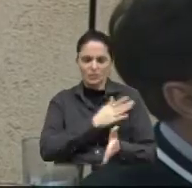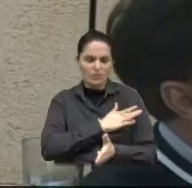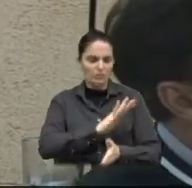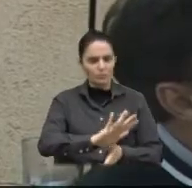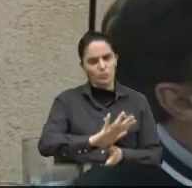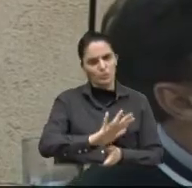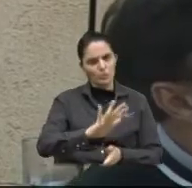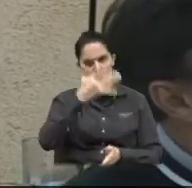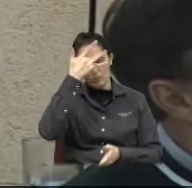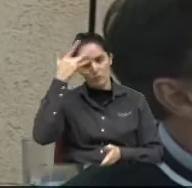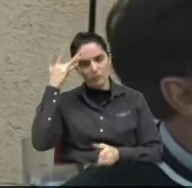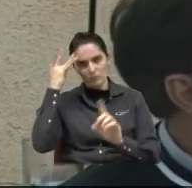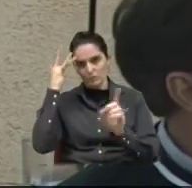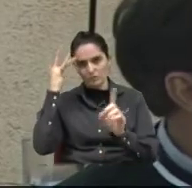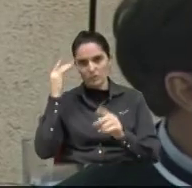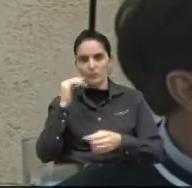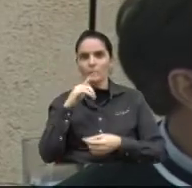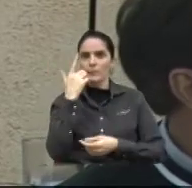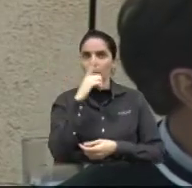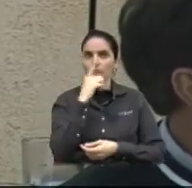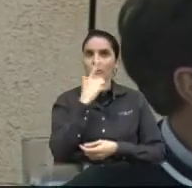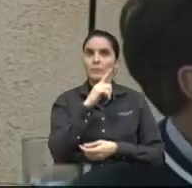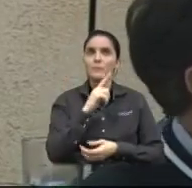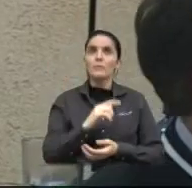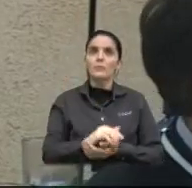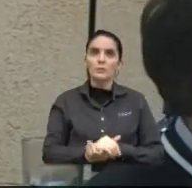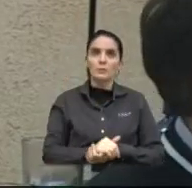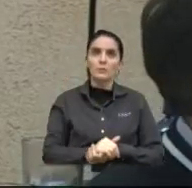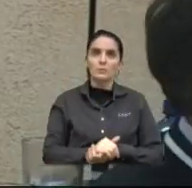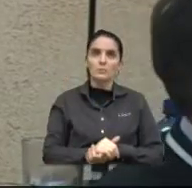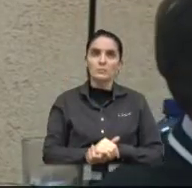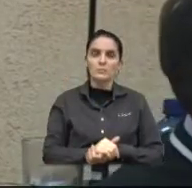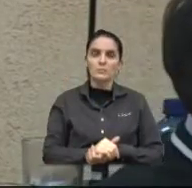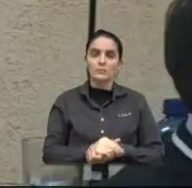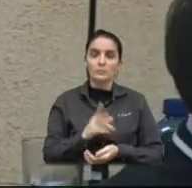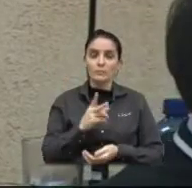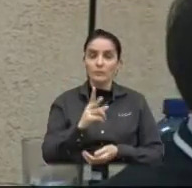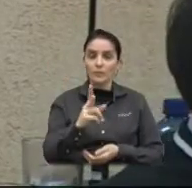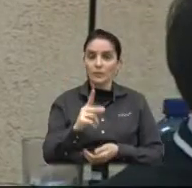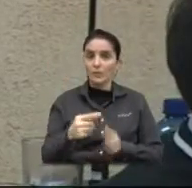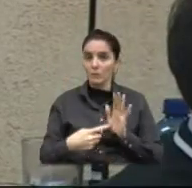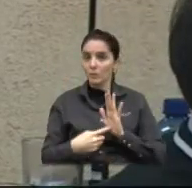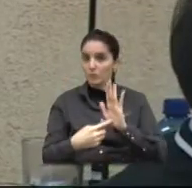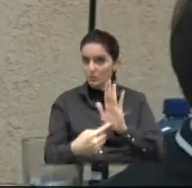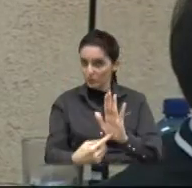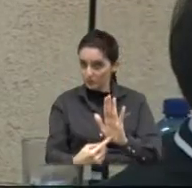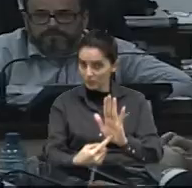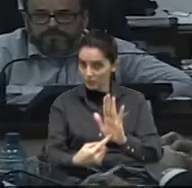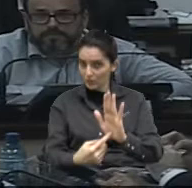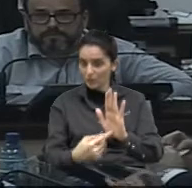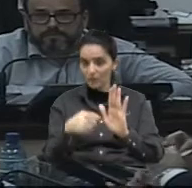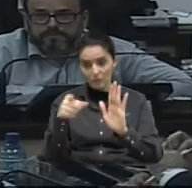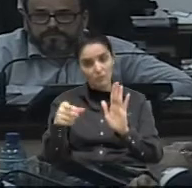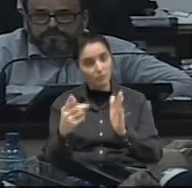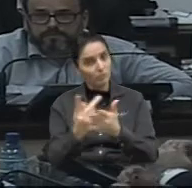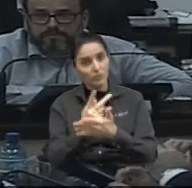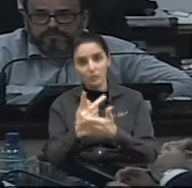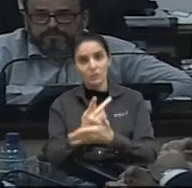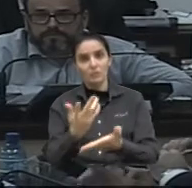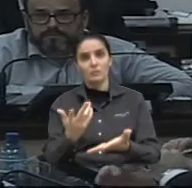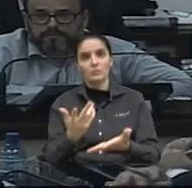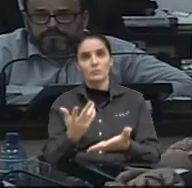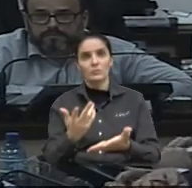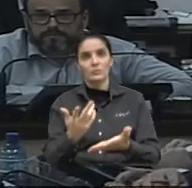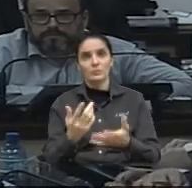conforme o vereador levou falou que aquela atitude não está correto e assim